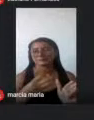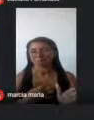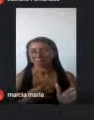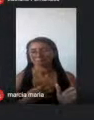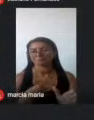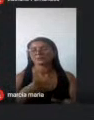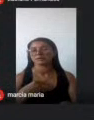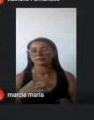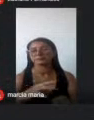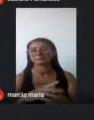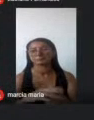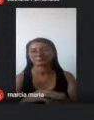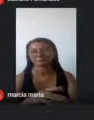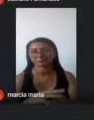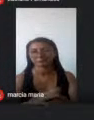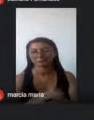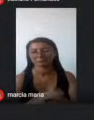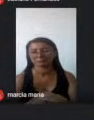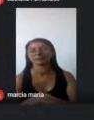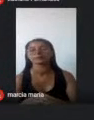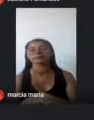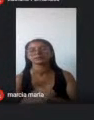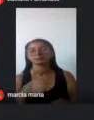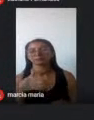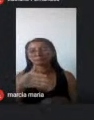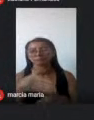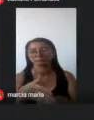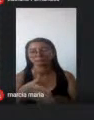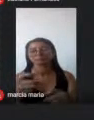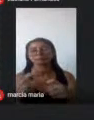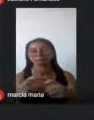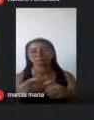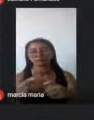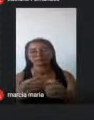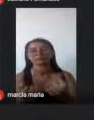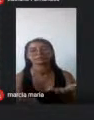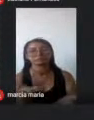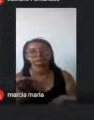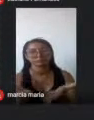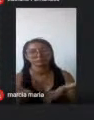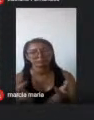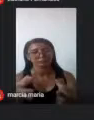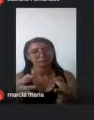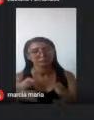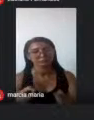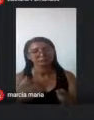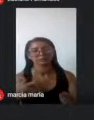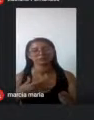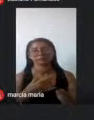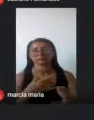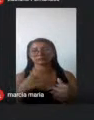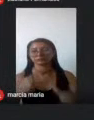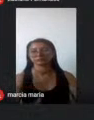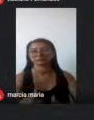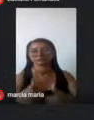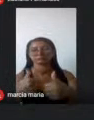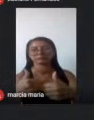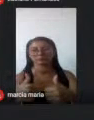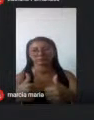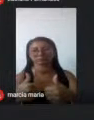rede, ter adesão ao meu tratamento adequado, consequentemente eu vou ter uma melhor qualidade de vida e vou ter uma supressão